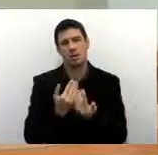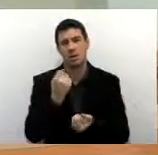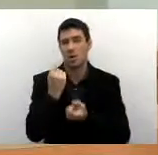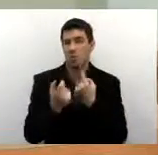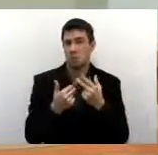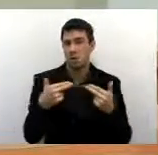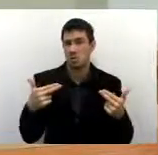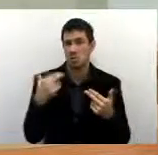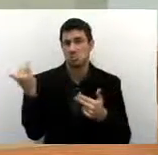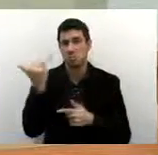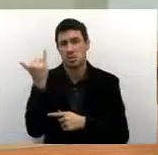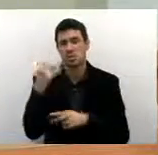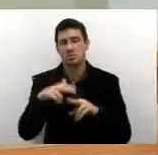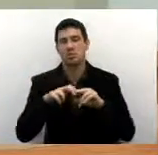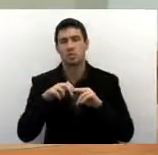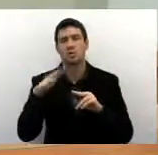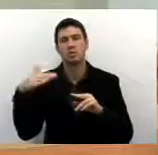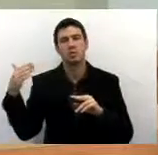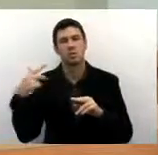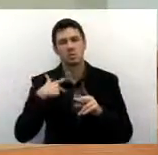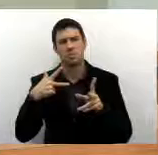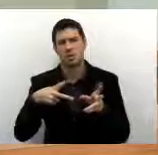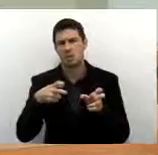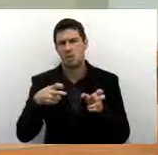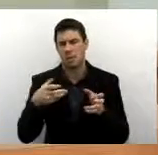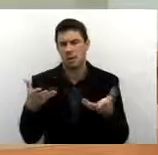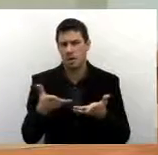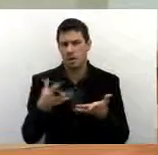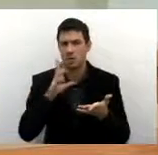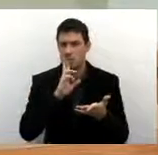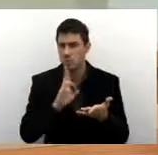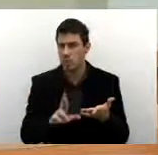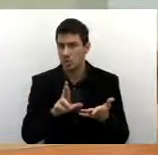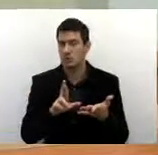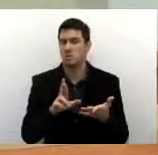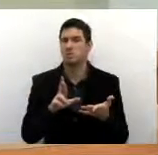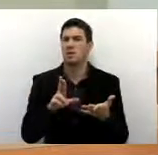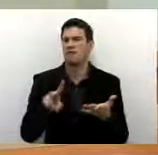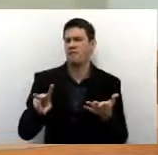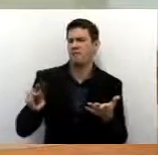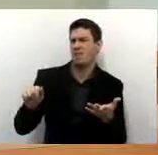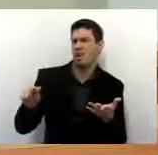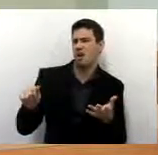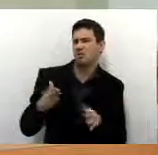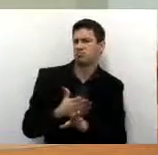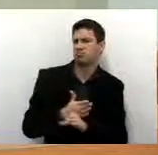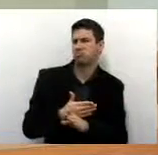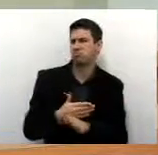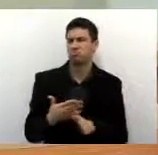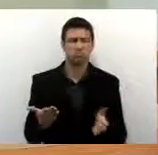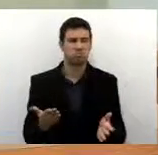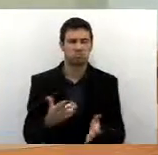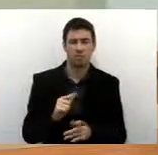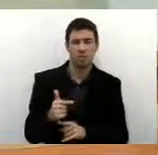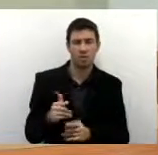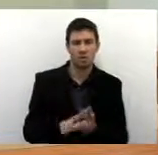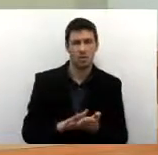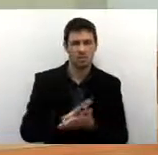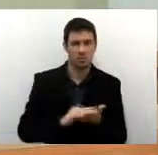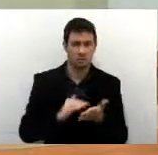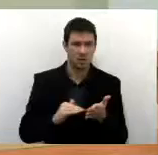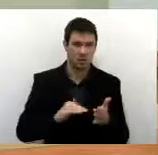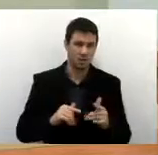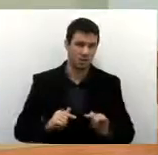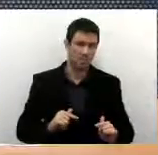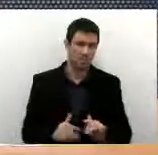concreto. Porque, pelo que eu notei aqui, a resposta foi um pouco vaga dentro de uma Secretaria de Trabalho. Obrigado.